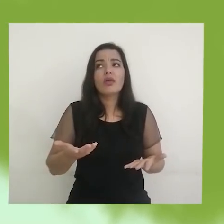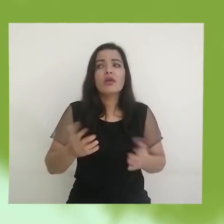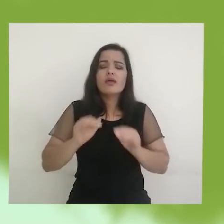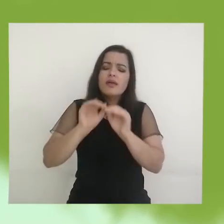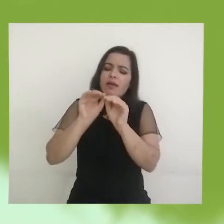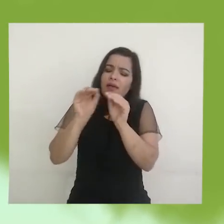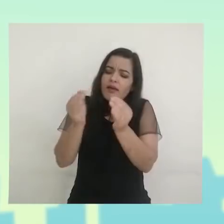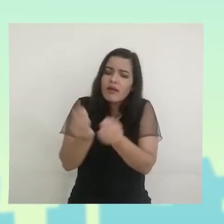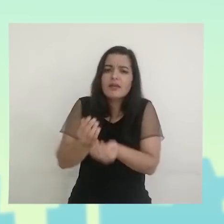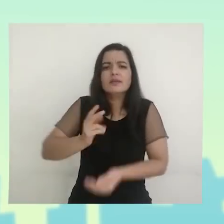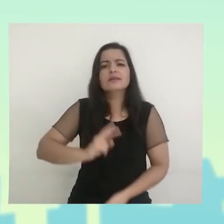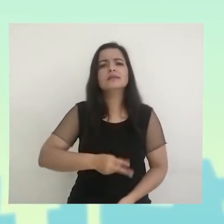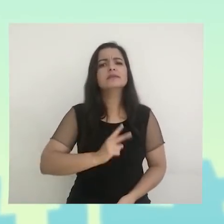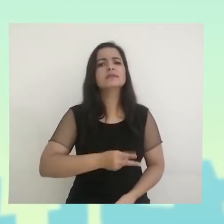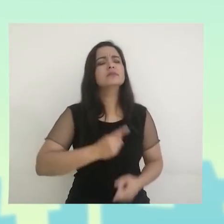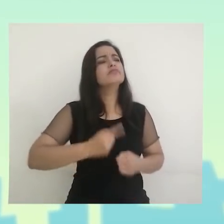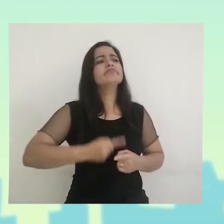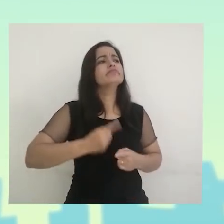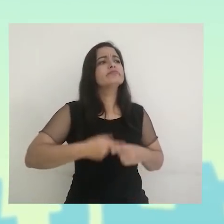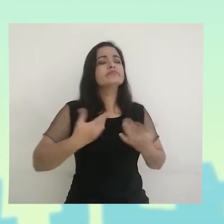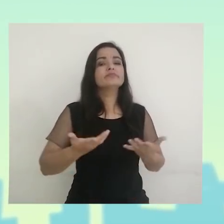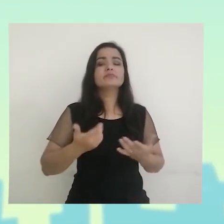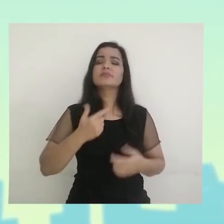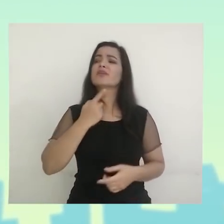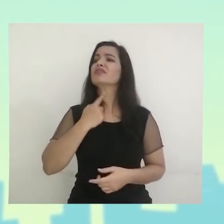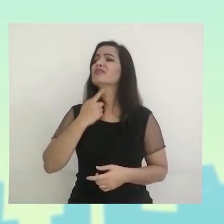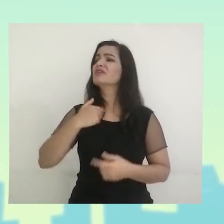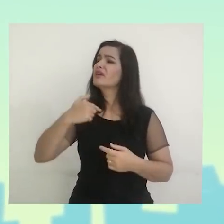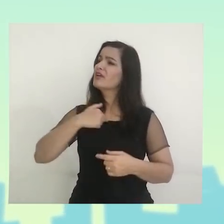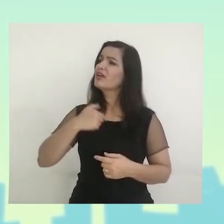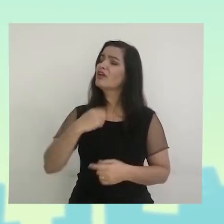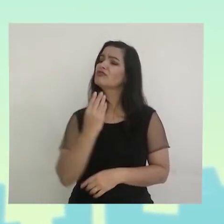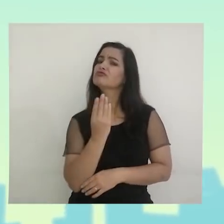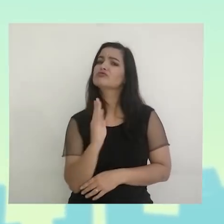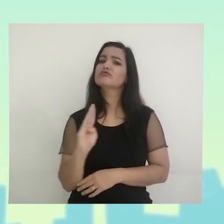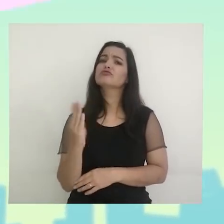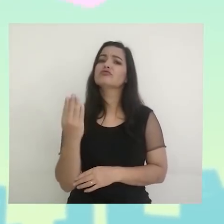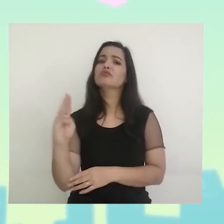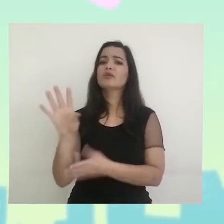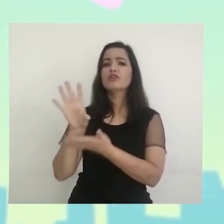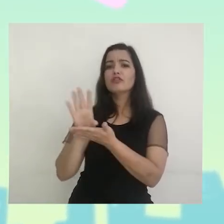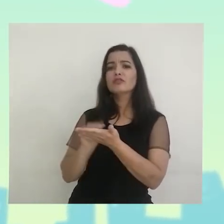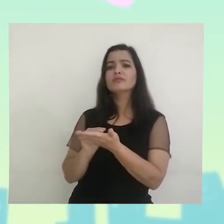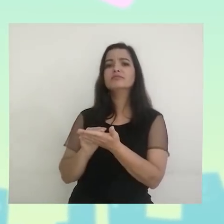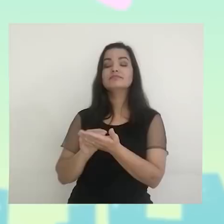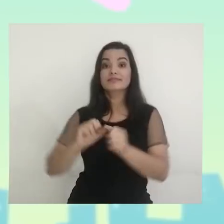são redondas? Ah, eu queria ter formato de tubarão.